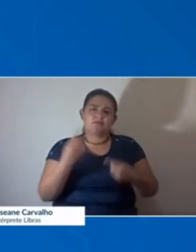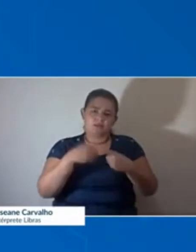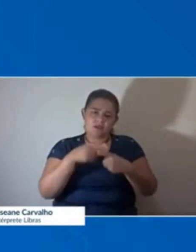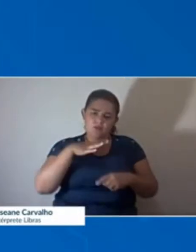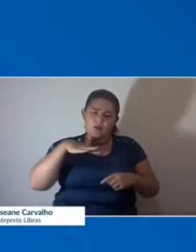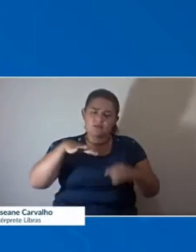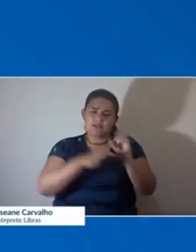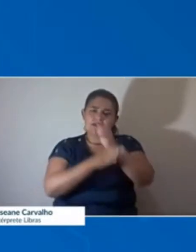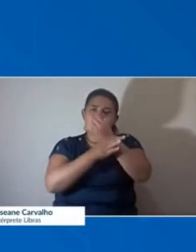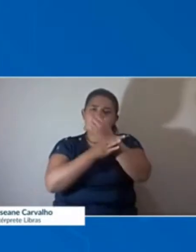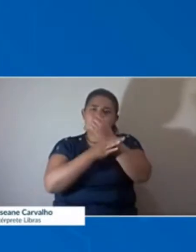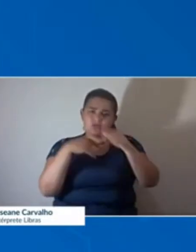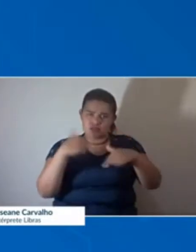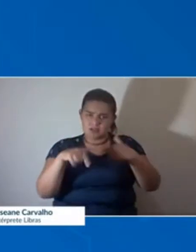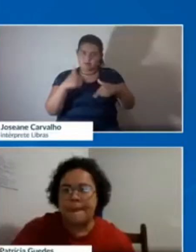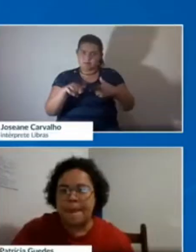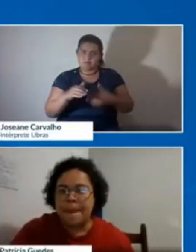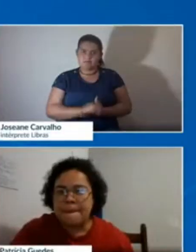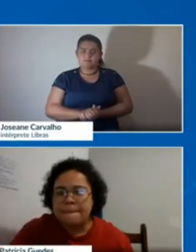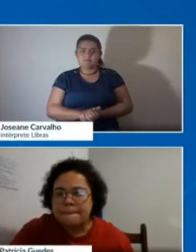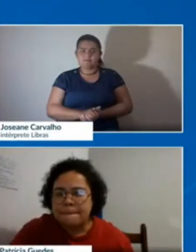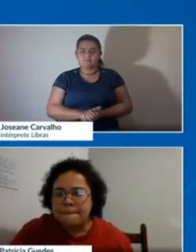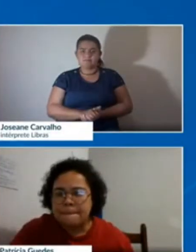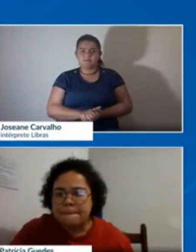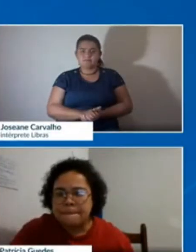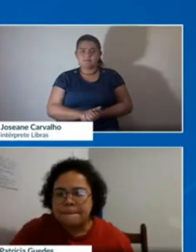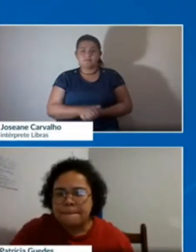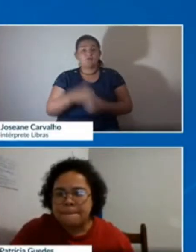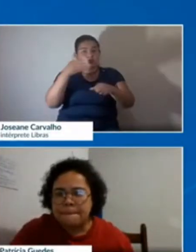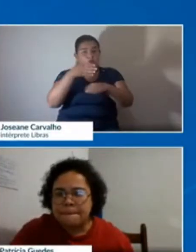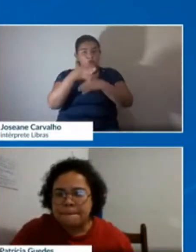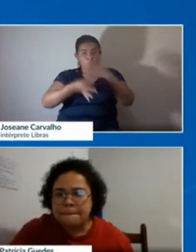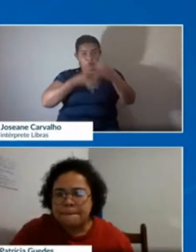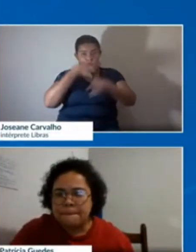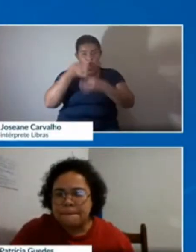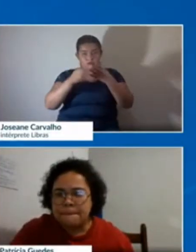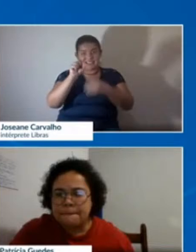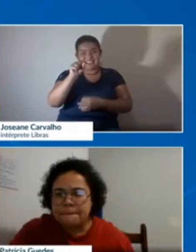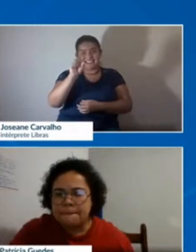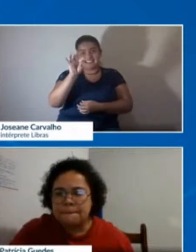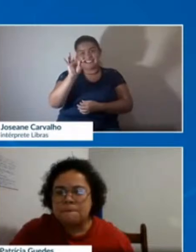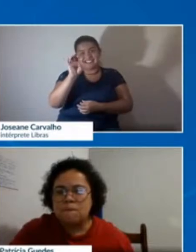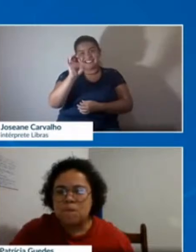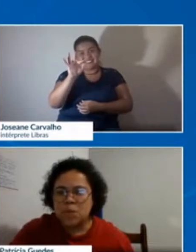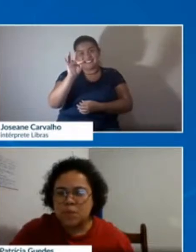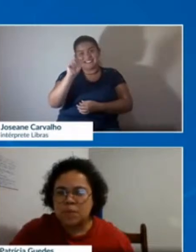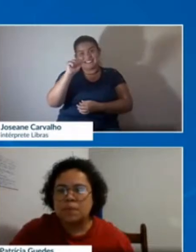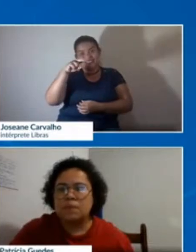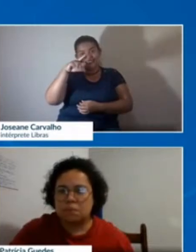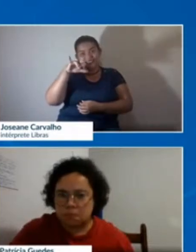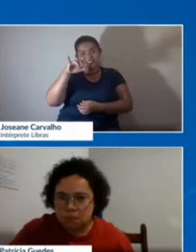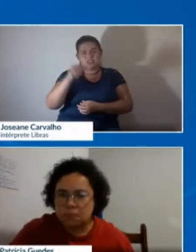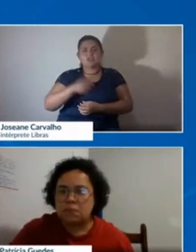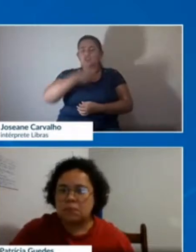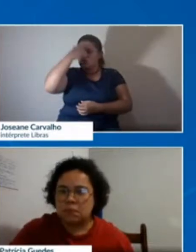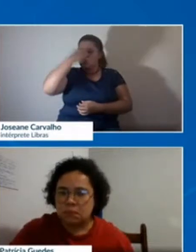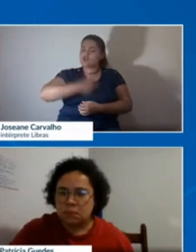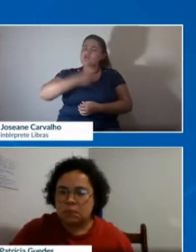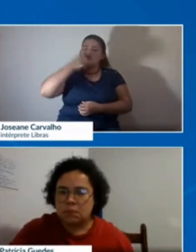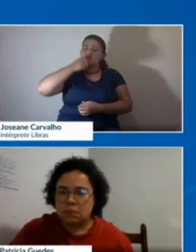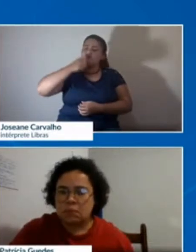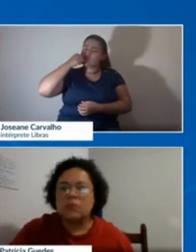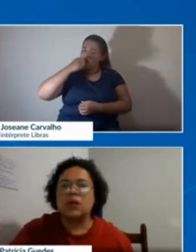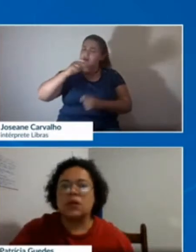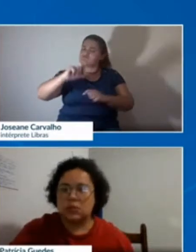sabe? Bom, a gente recebeu um comentário da Estefânia Marques, ela disse assim, nós mulheres somos capacitadas para estarmos atuantes